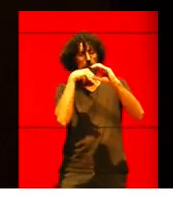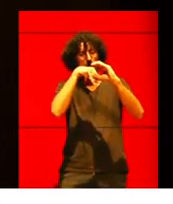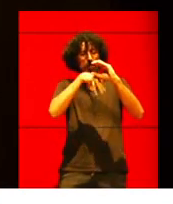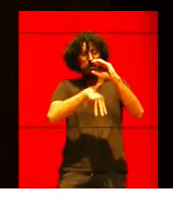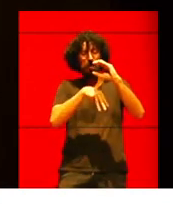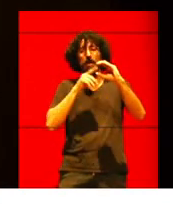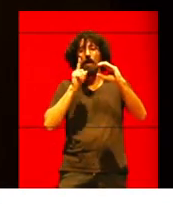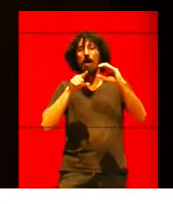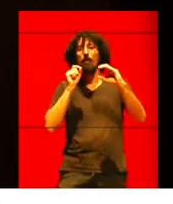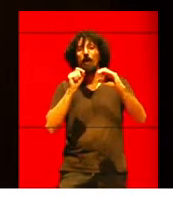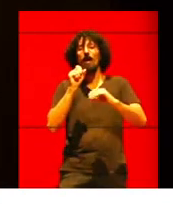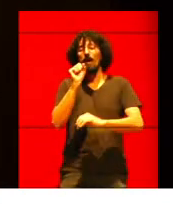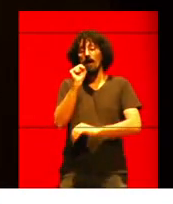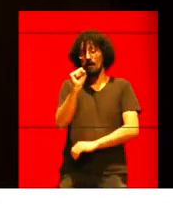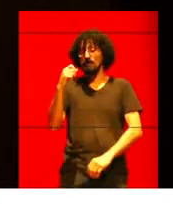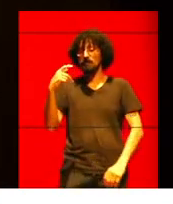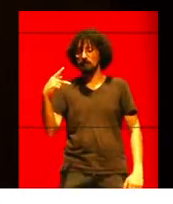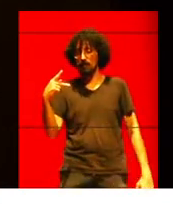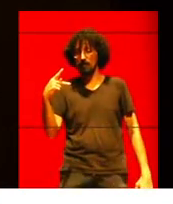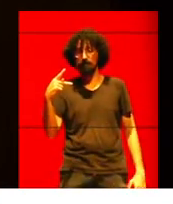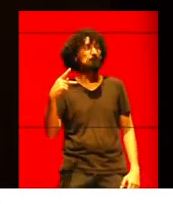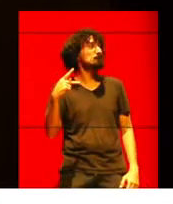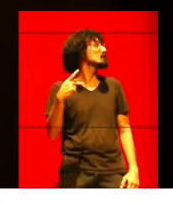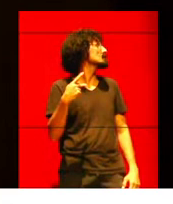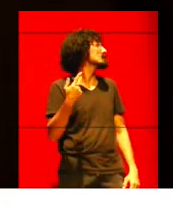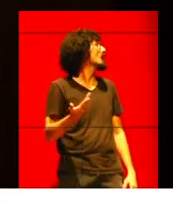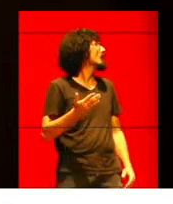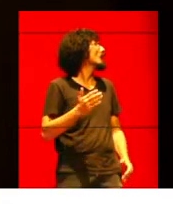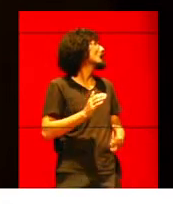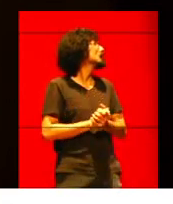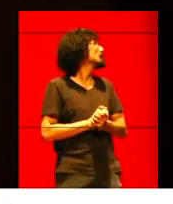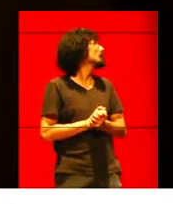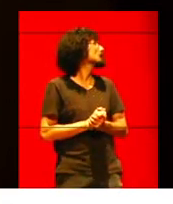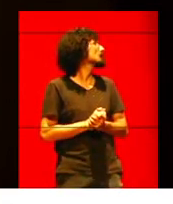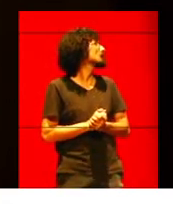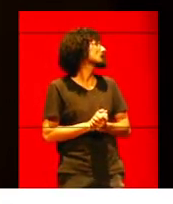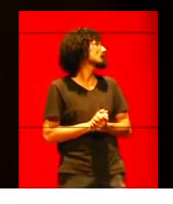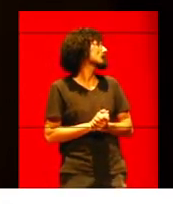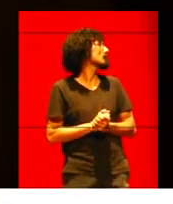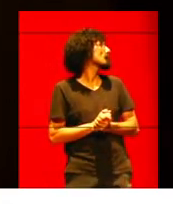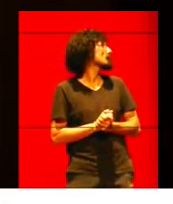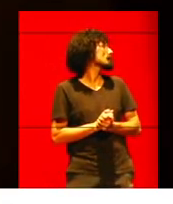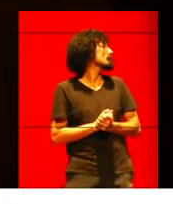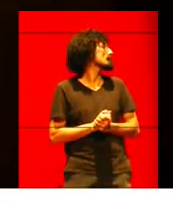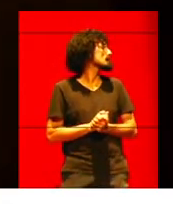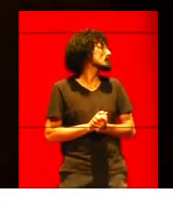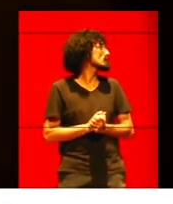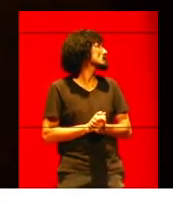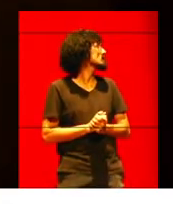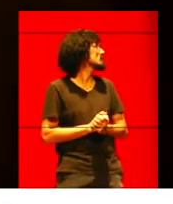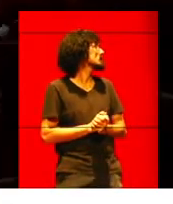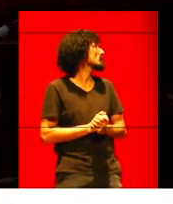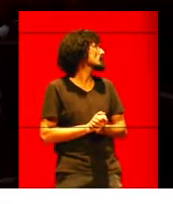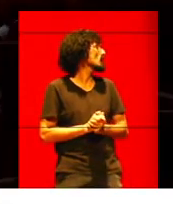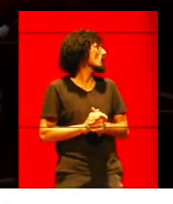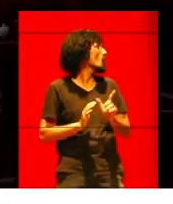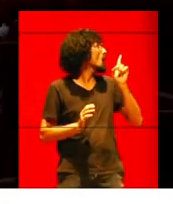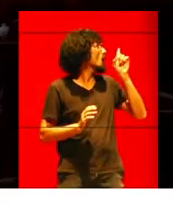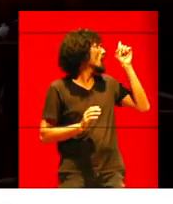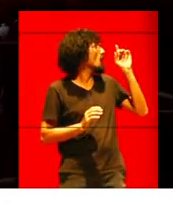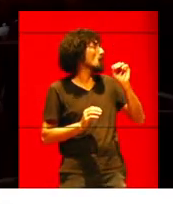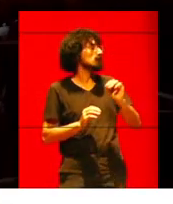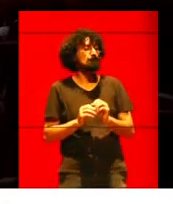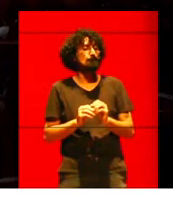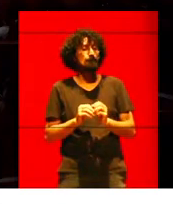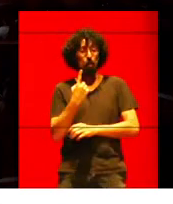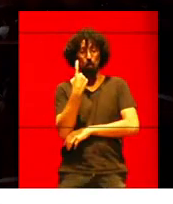ser SP. Então, olha aqui, rapidão, posso mexer, né? Olha só, aqui carbono 1,